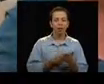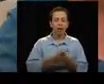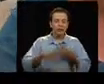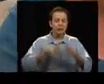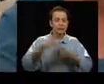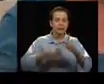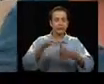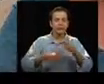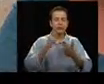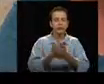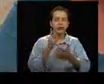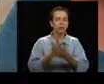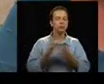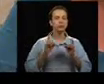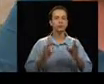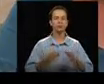trabalhava. Então,